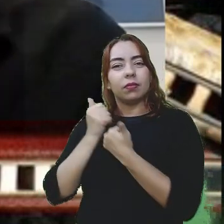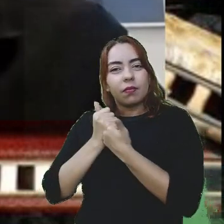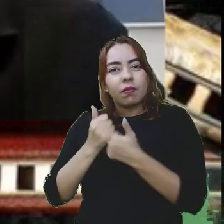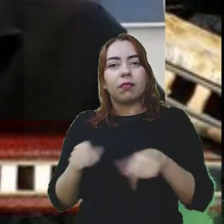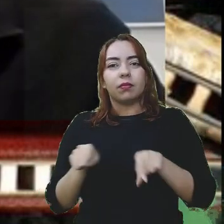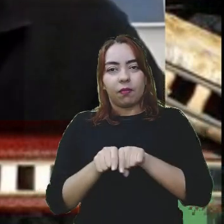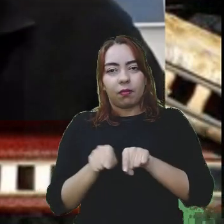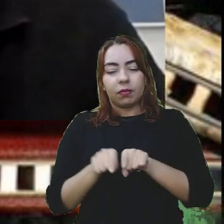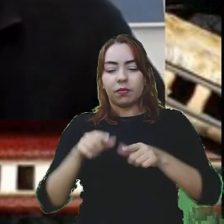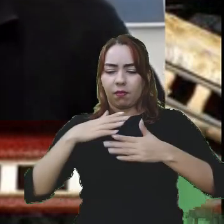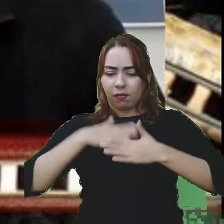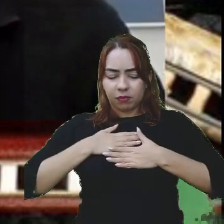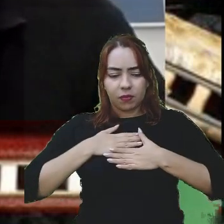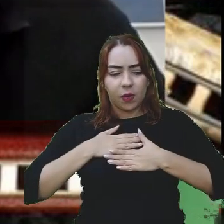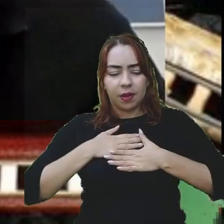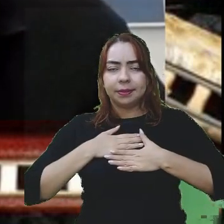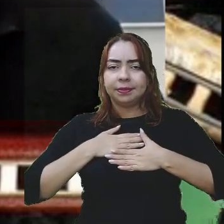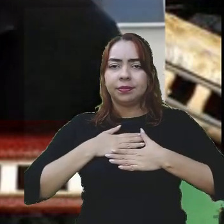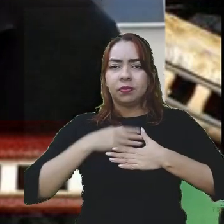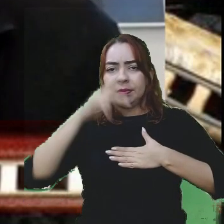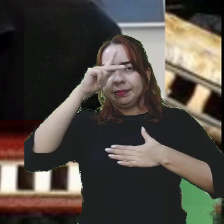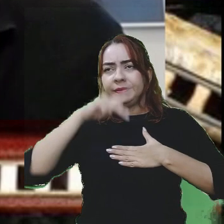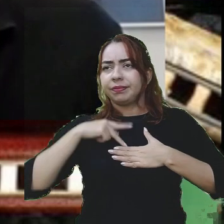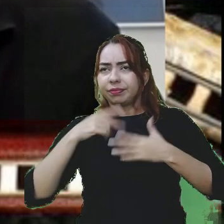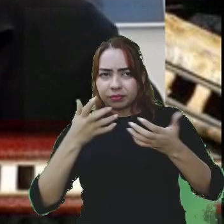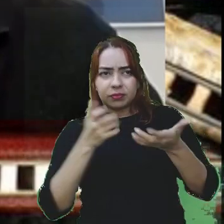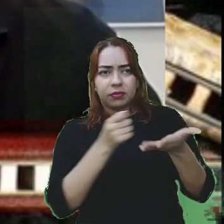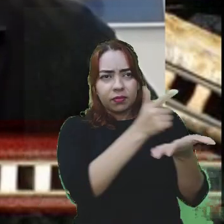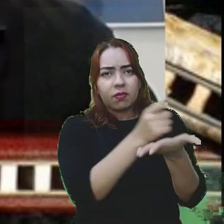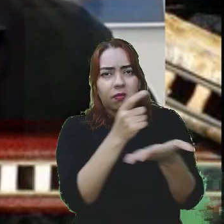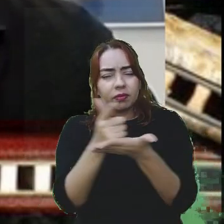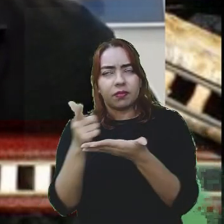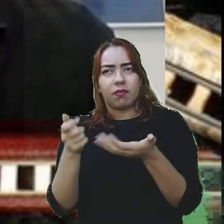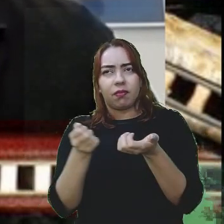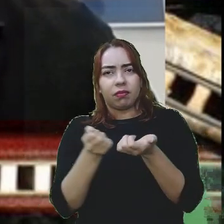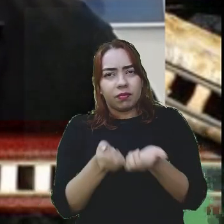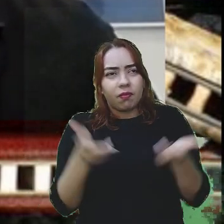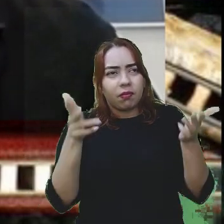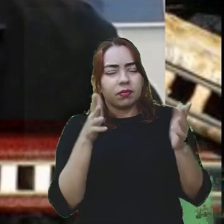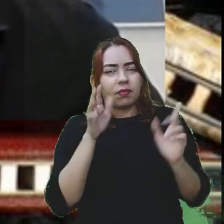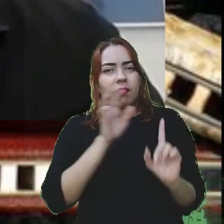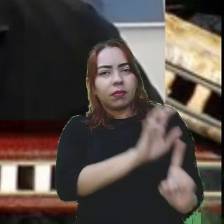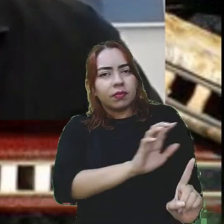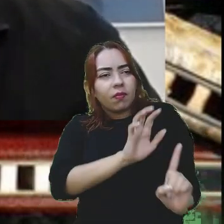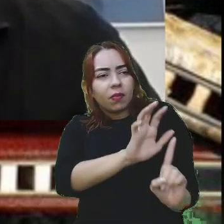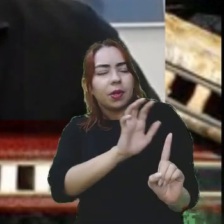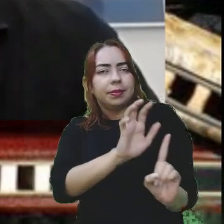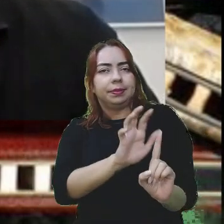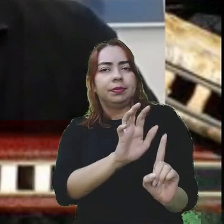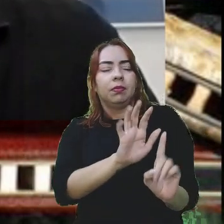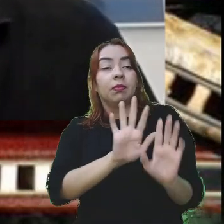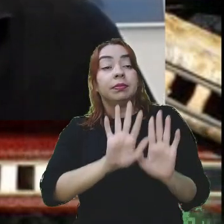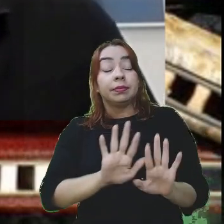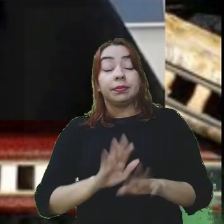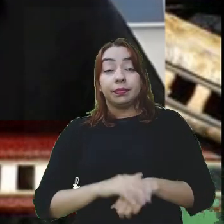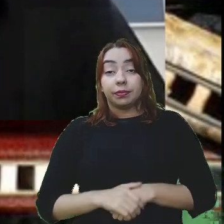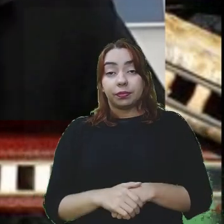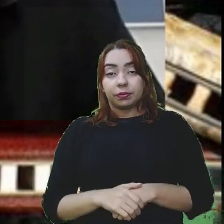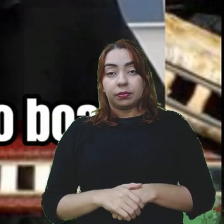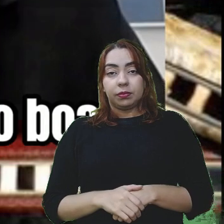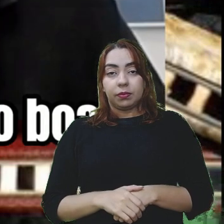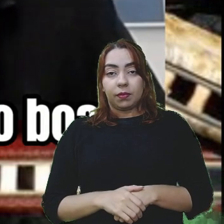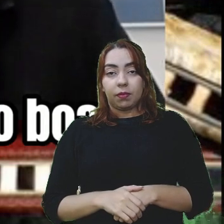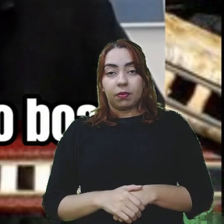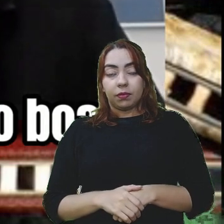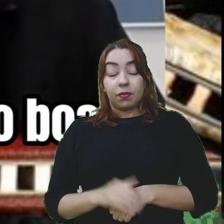para mim, porque se eu quiser comprar gaita, compro. Não é questão de ter o apoio, de ter o instrumento, não. É de